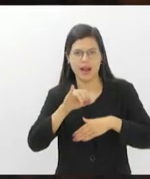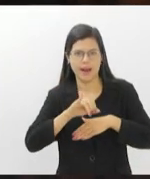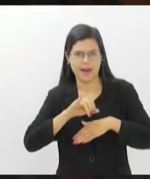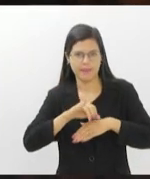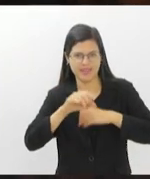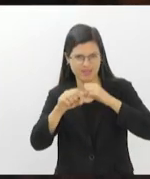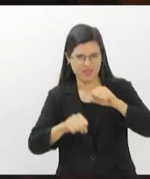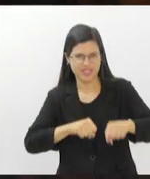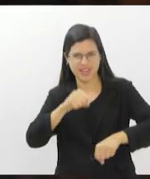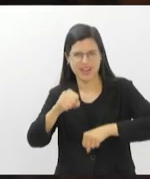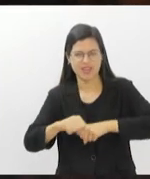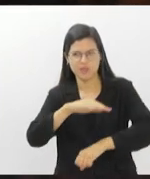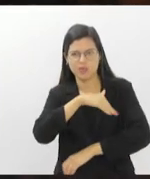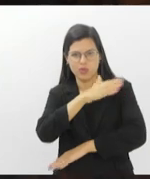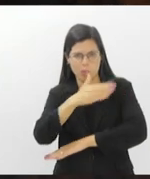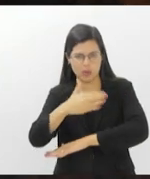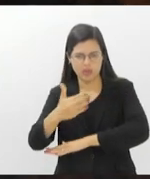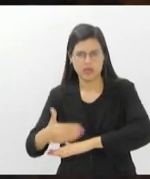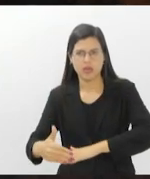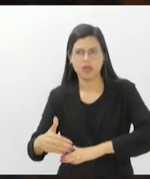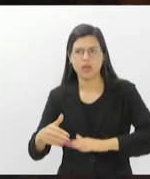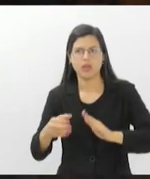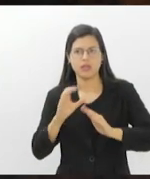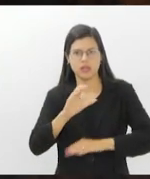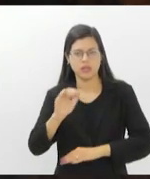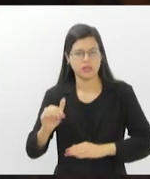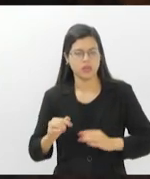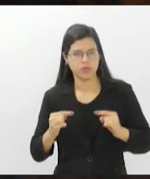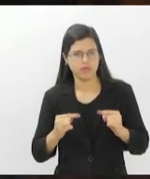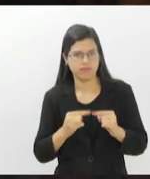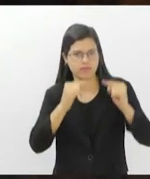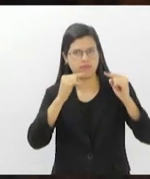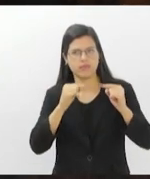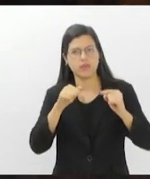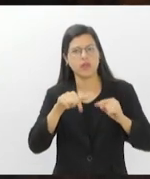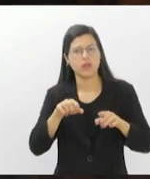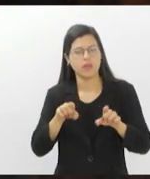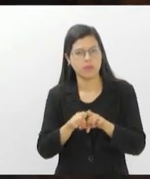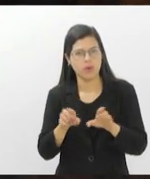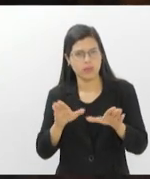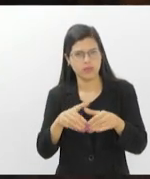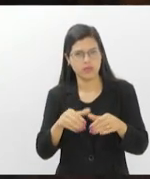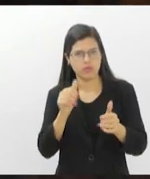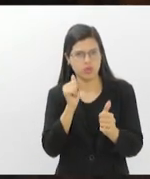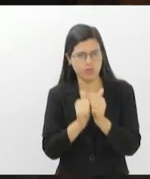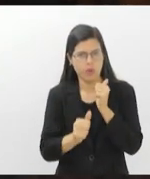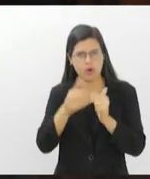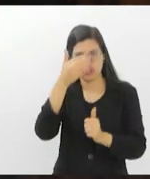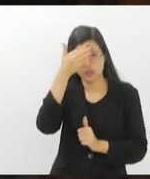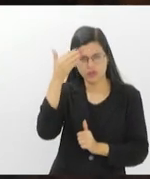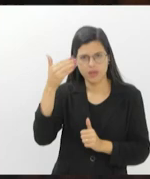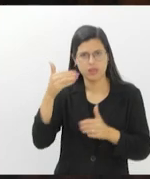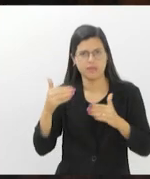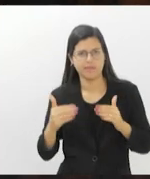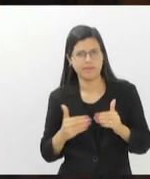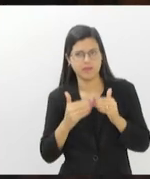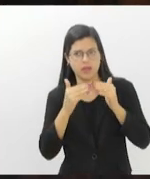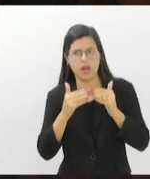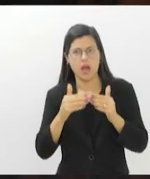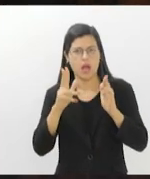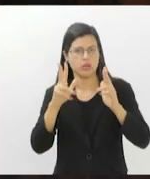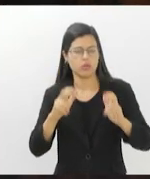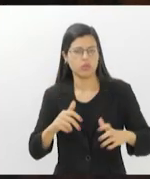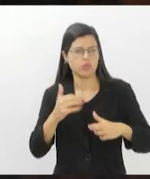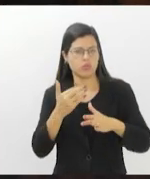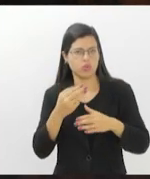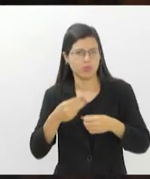Pareceres das comissões de Constituição e Justiça pela Constitucionalidade, Esporte e Lazer, favorável. Assuntos Municipais e Desenvolvimento